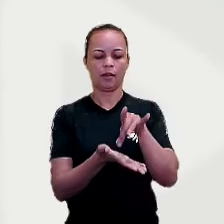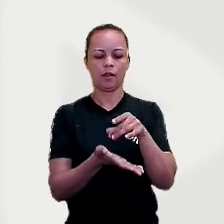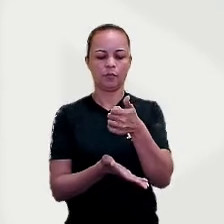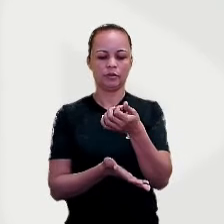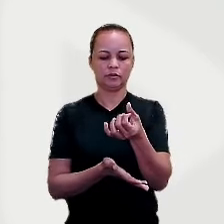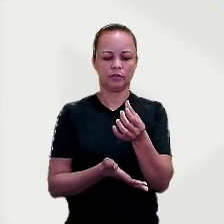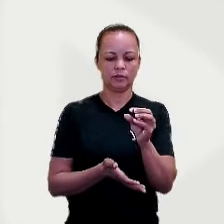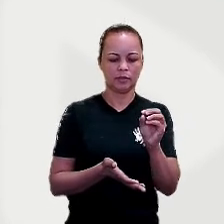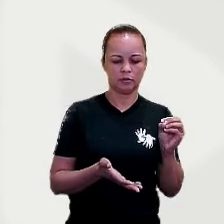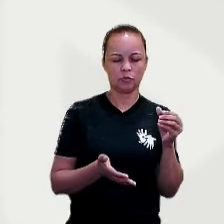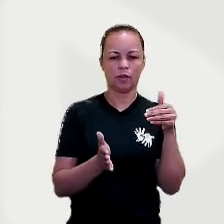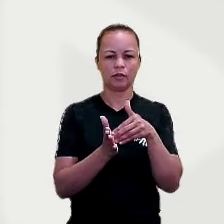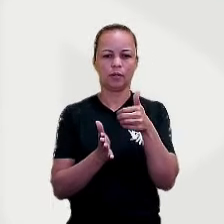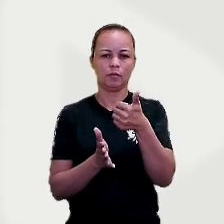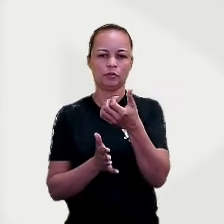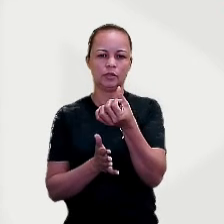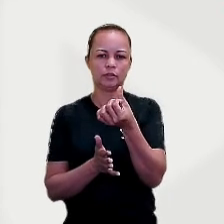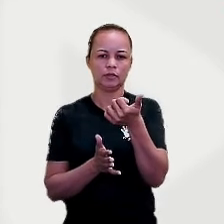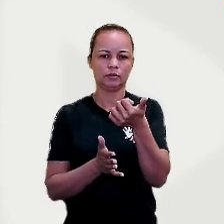1616.